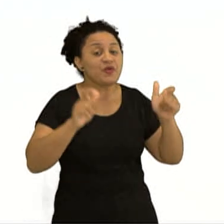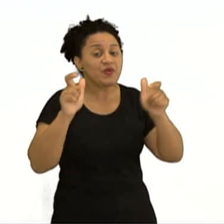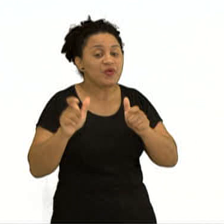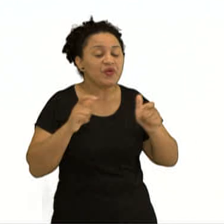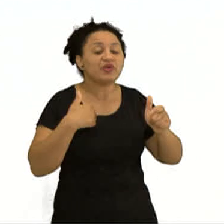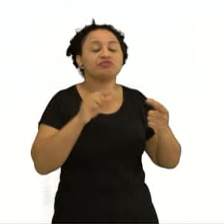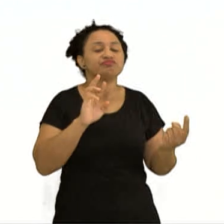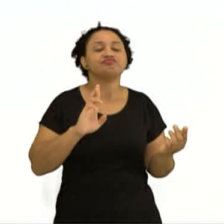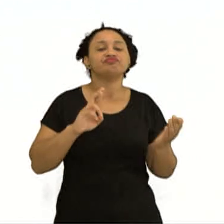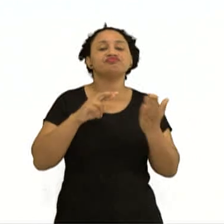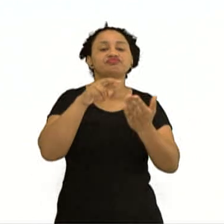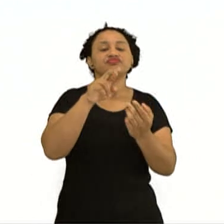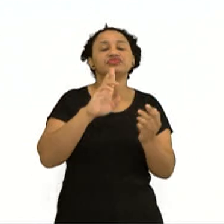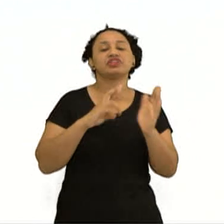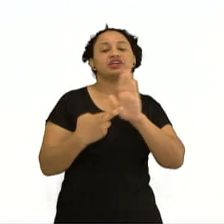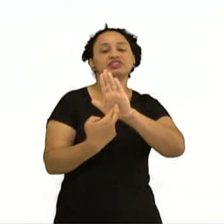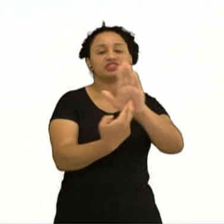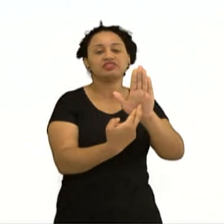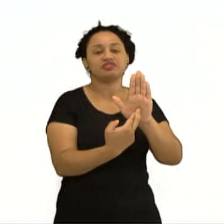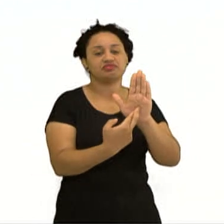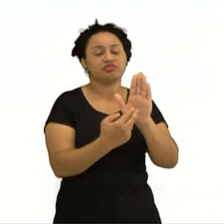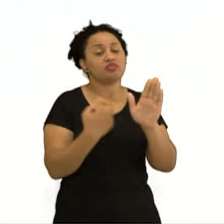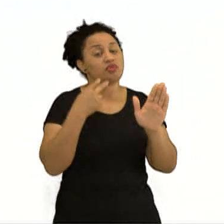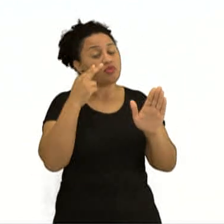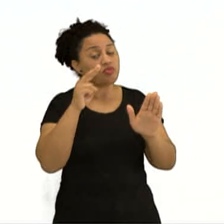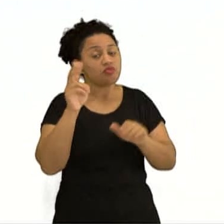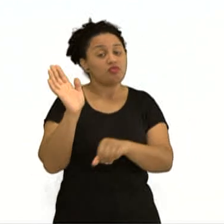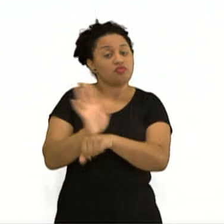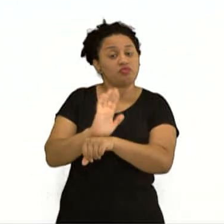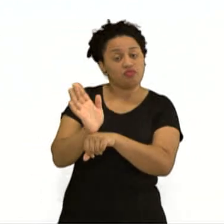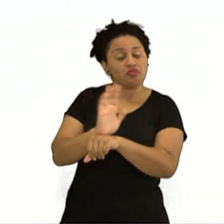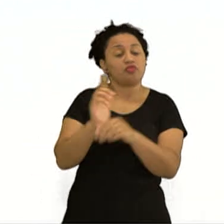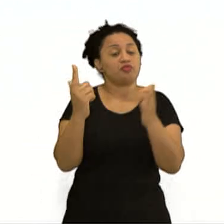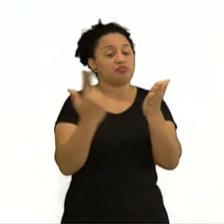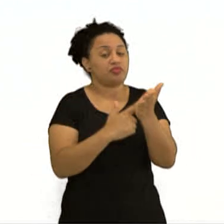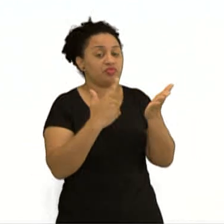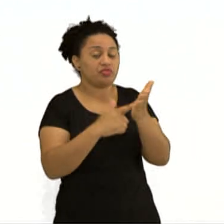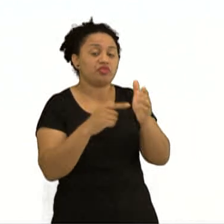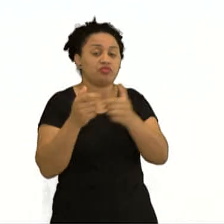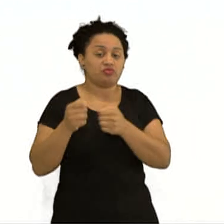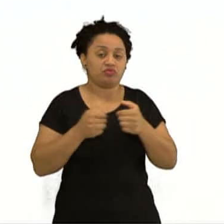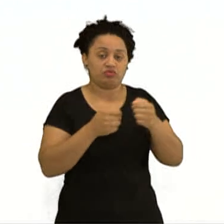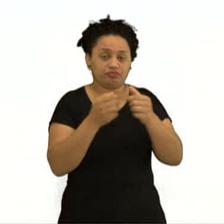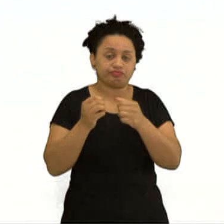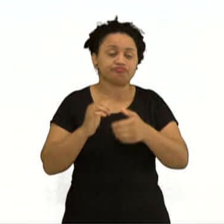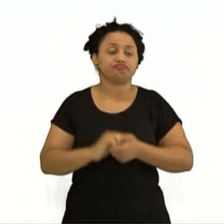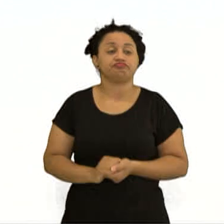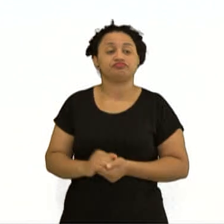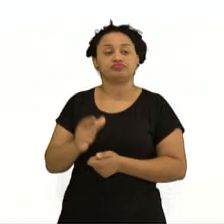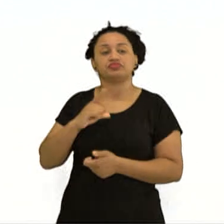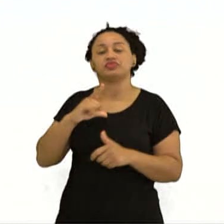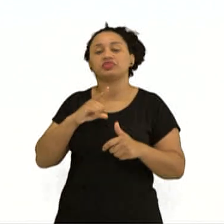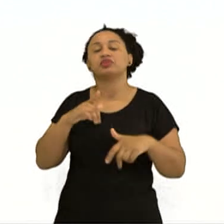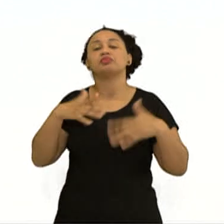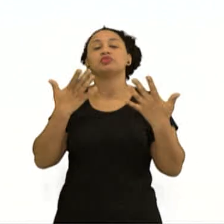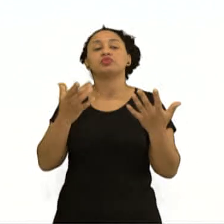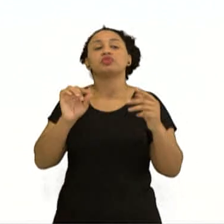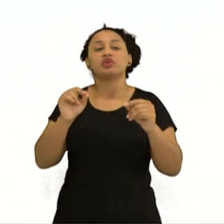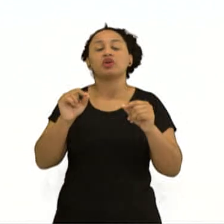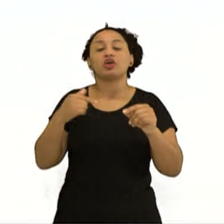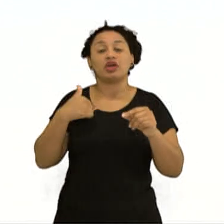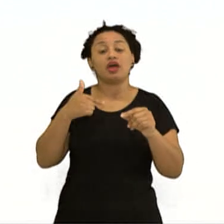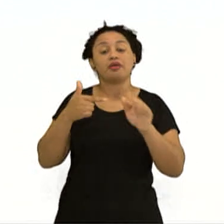as referências que vê em filmes, livros e games. Temos, então, uma sessão